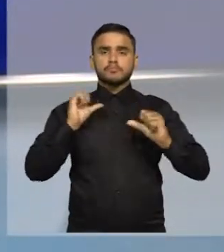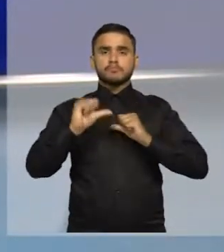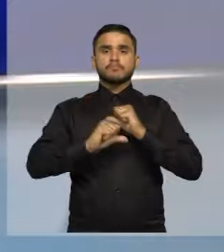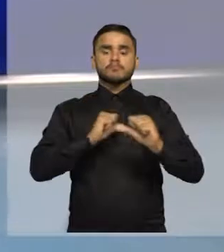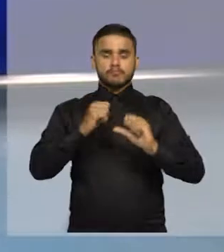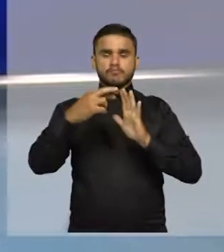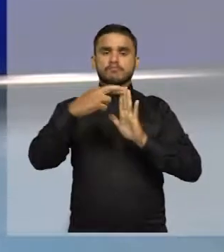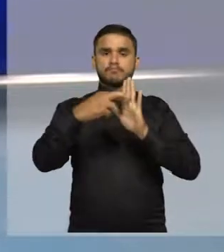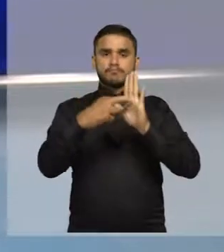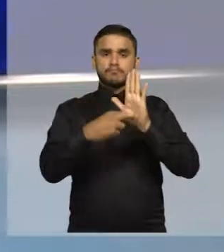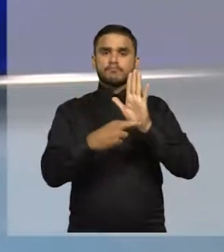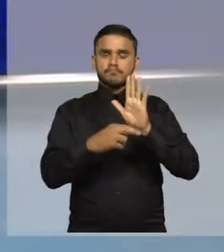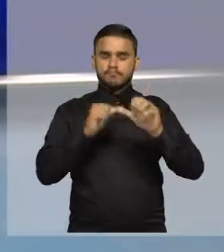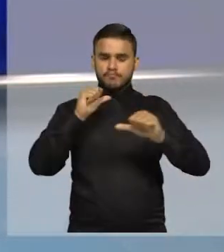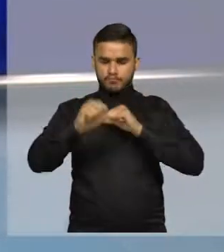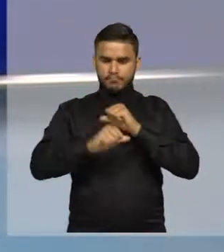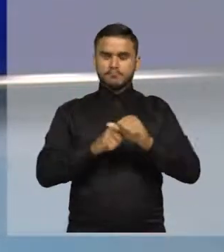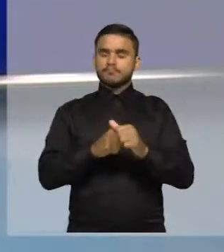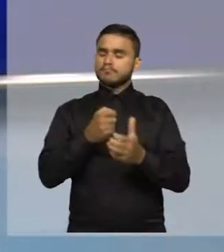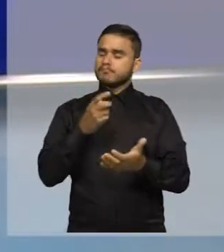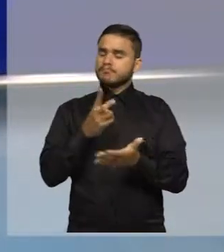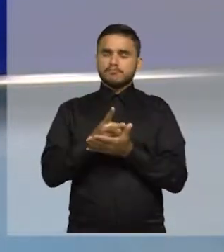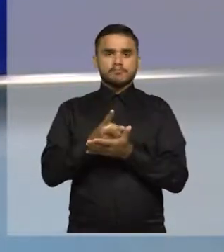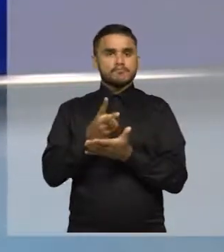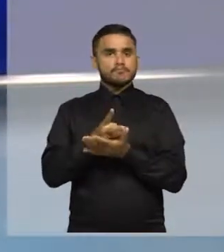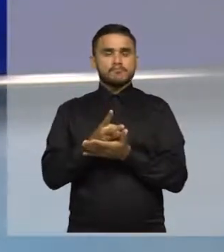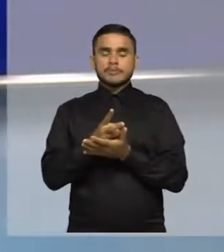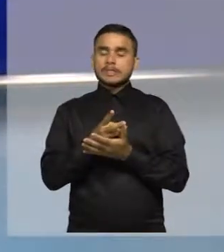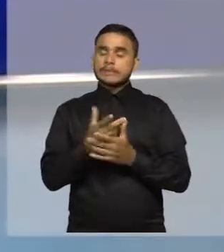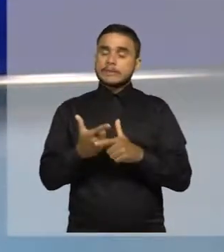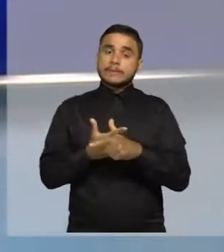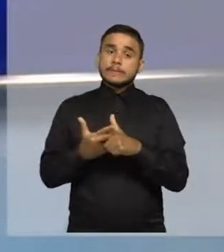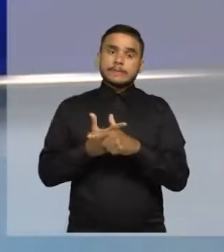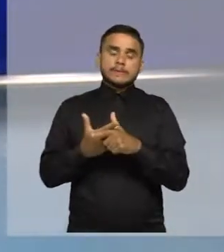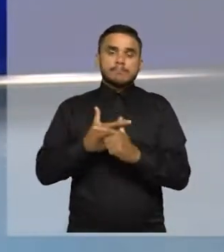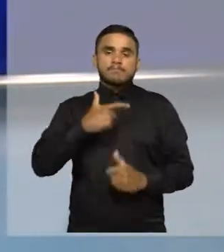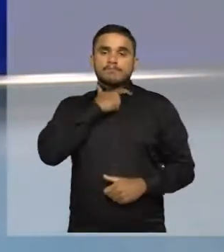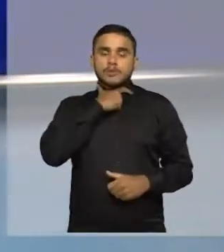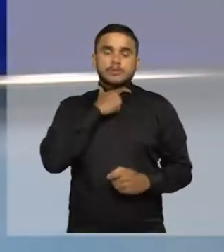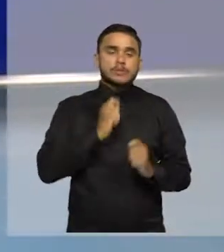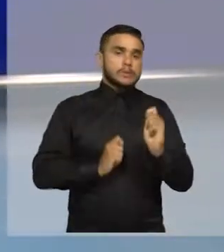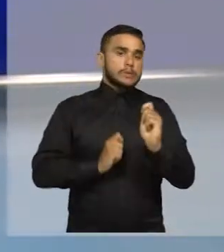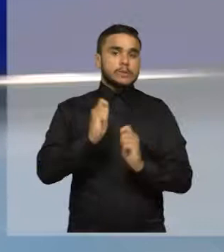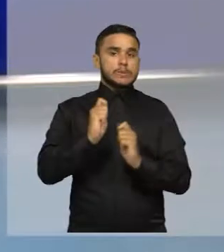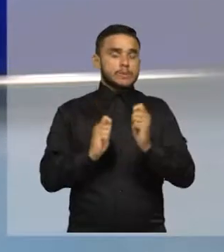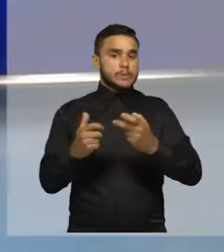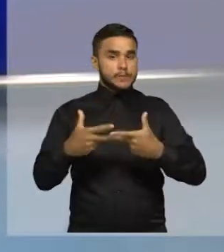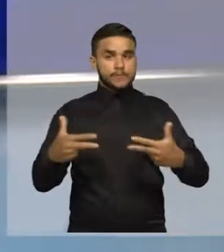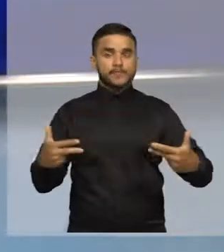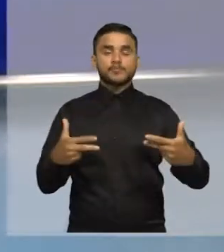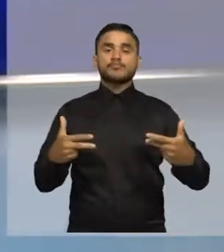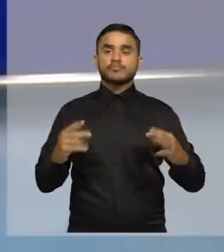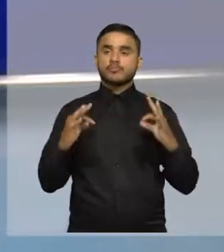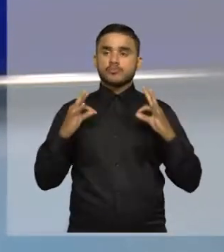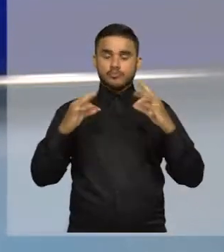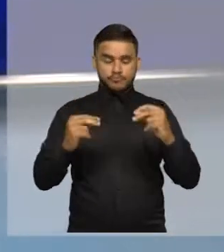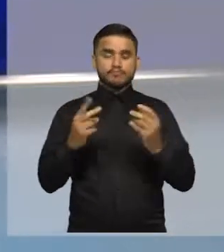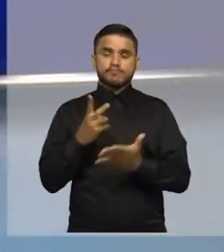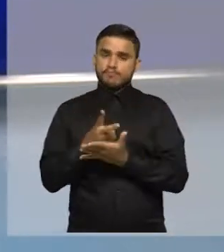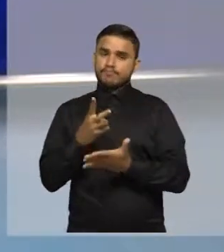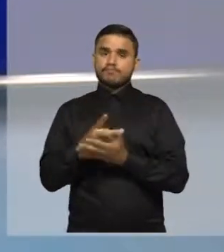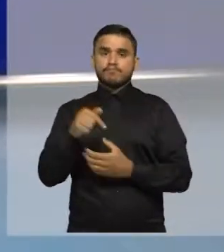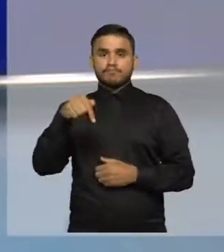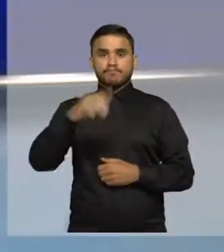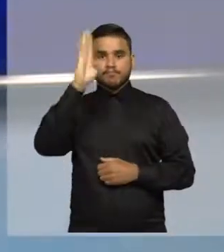Previdência. Essa sim é o grande gargalo, a grande sangria dos